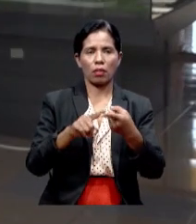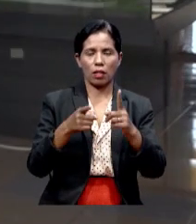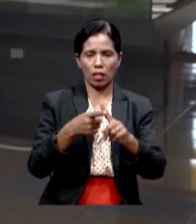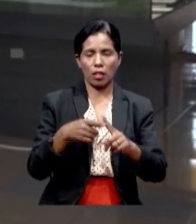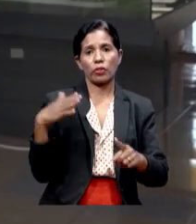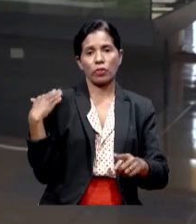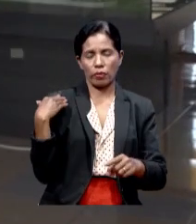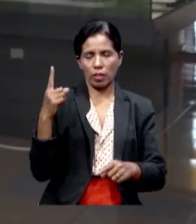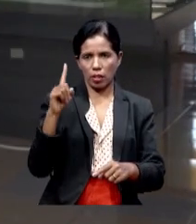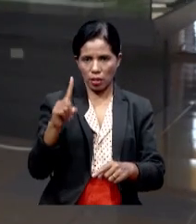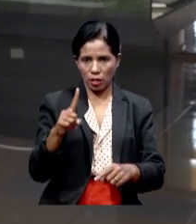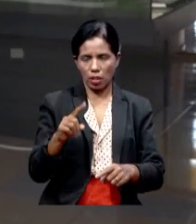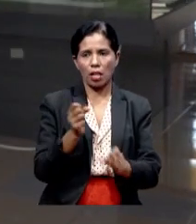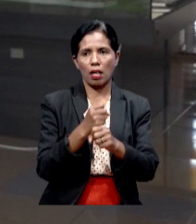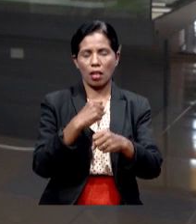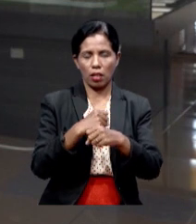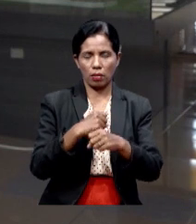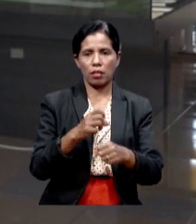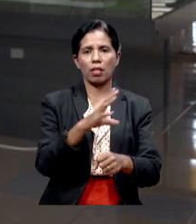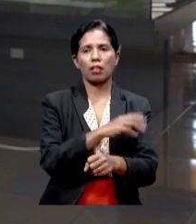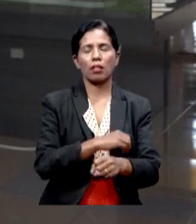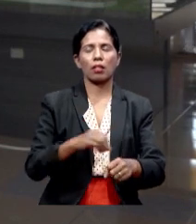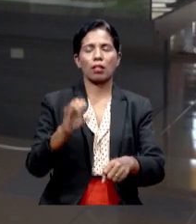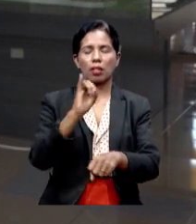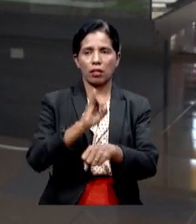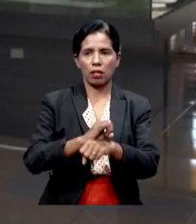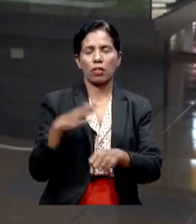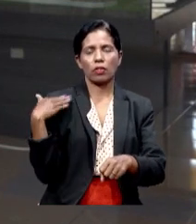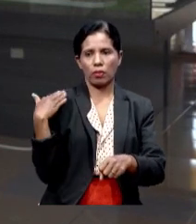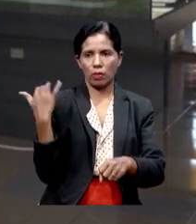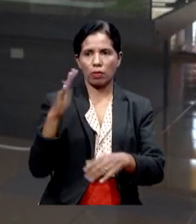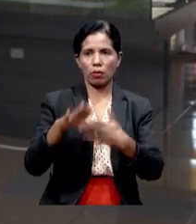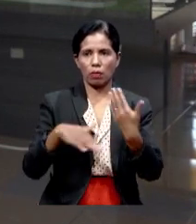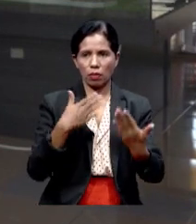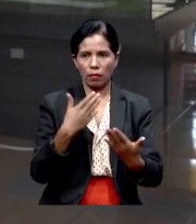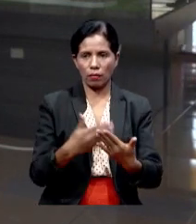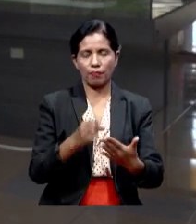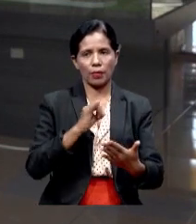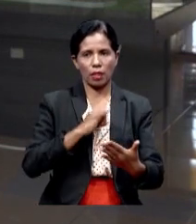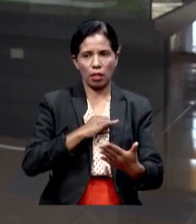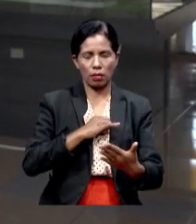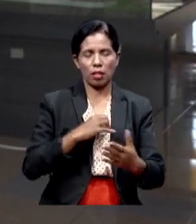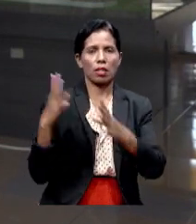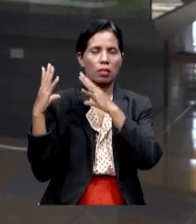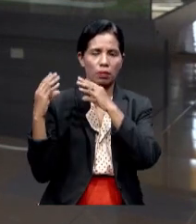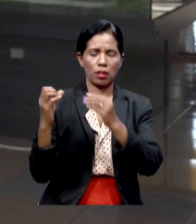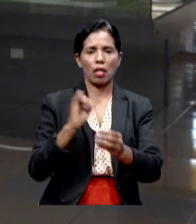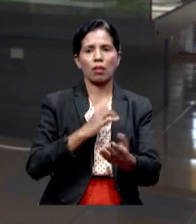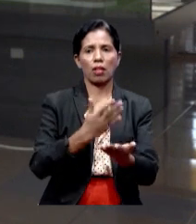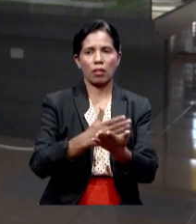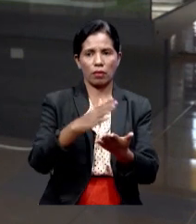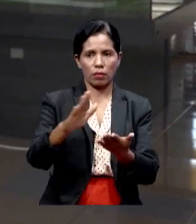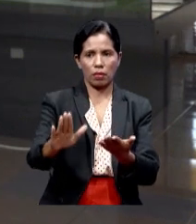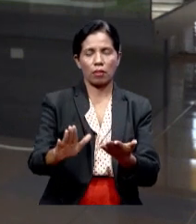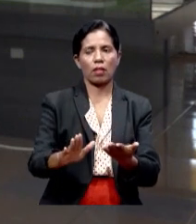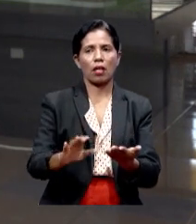né? Agora da dar um halá uma missão e a comissão de juventude nian. Bahau experiência bot no hawa karak fahe mak, hau se fahe